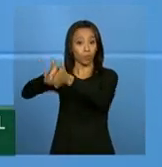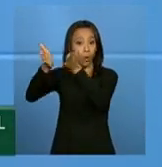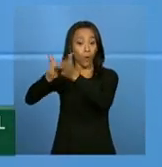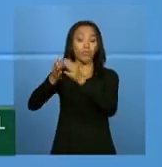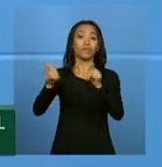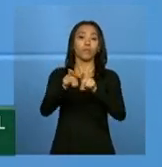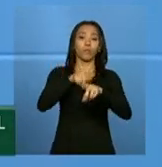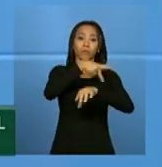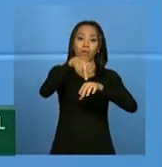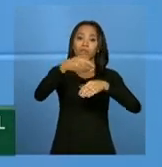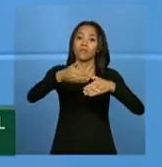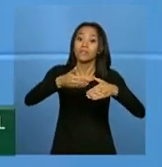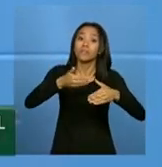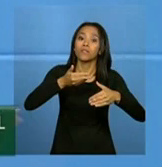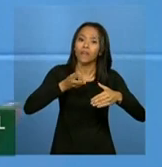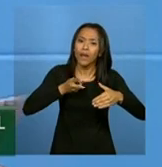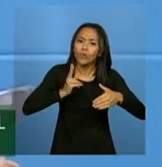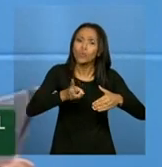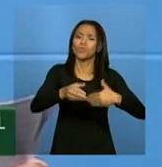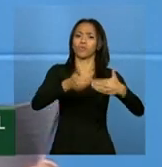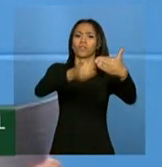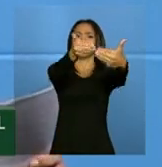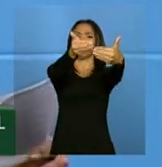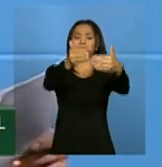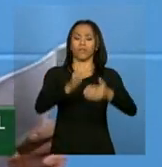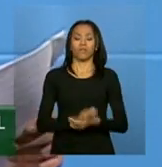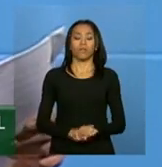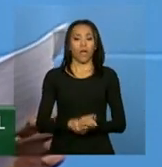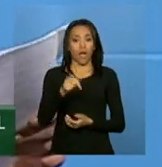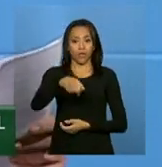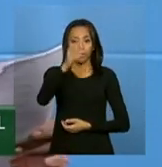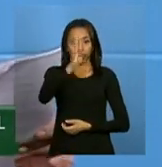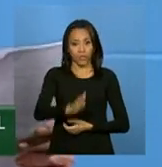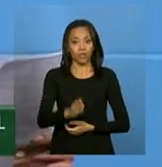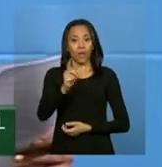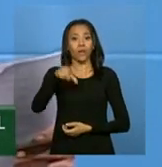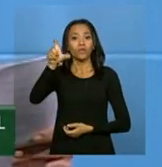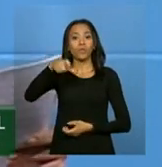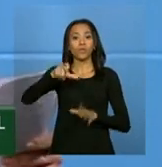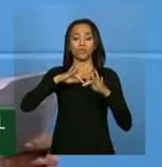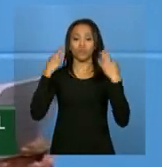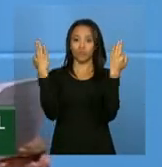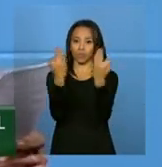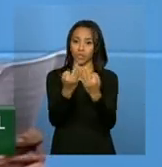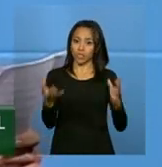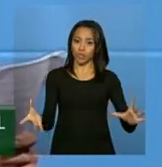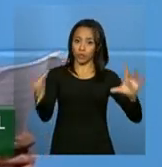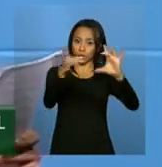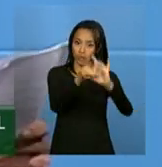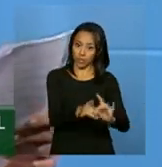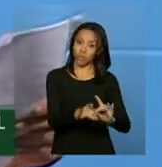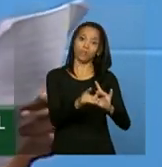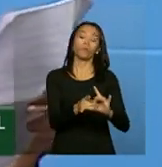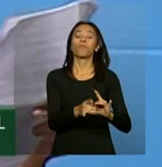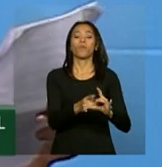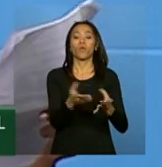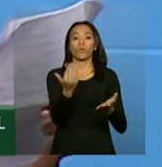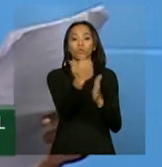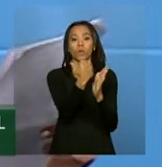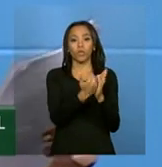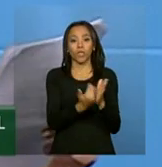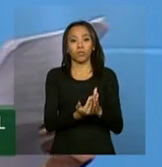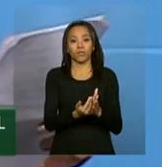desenvolvimento. Uma estratégia bem sucedida, ainda em curso no Brasil, é do Bolsa Família casado com os programas de transferência de renda, como eu